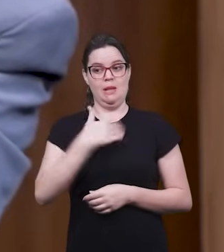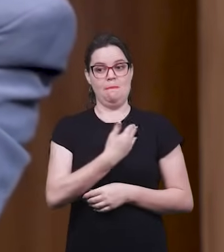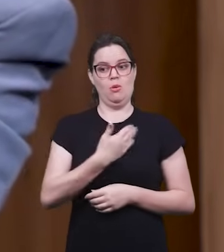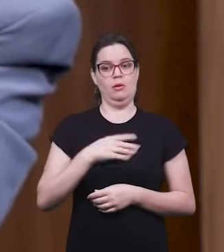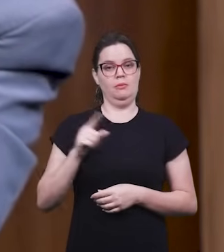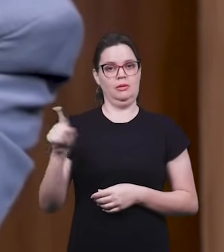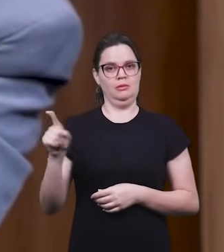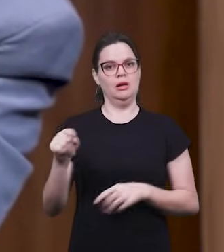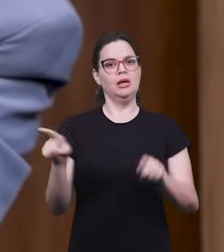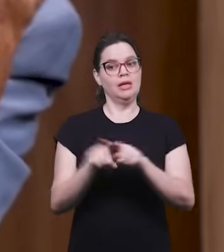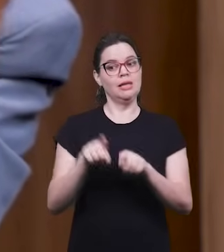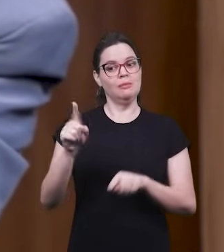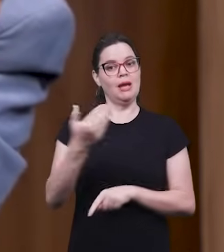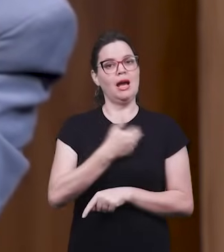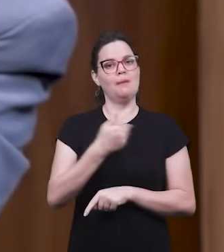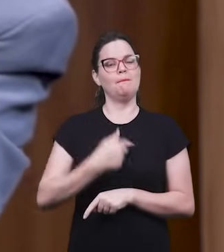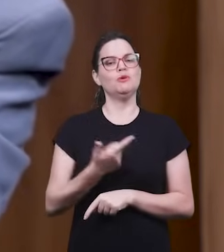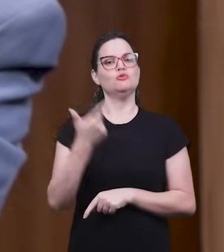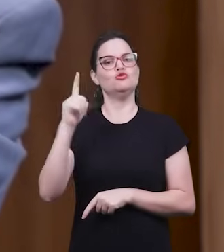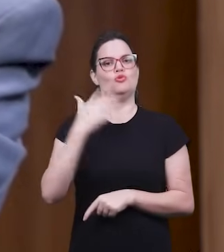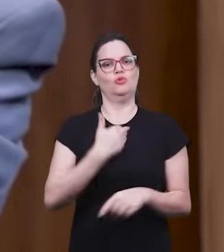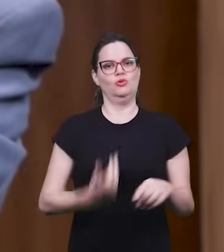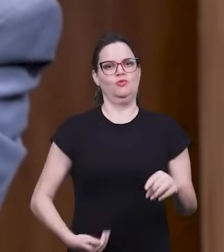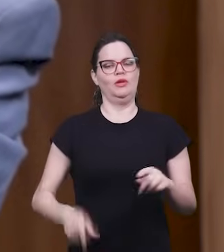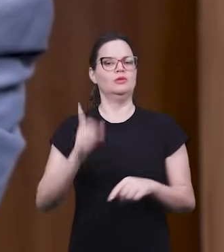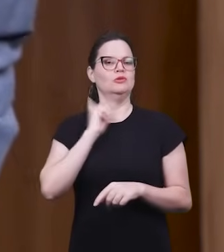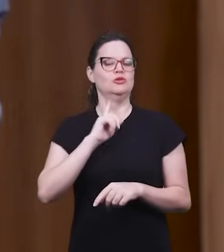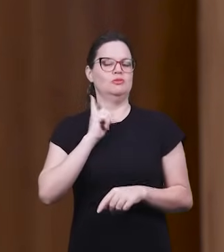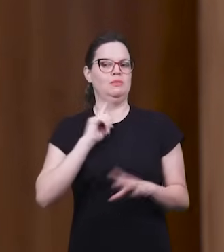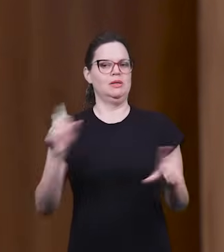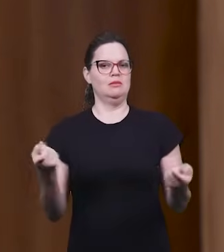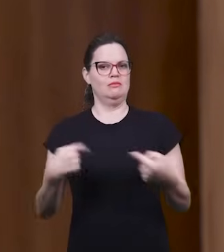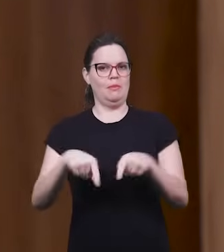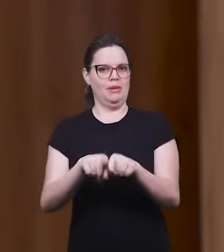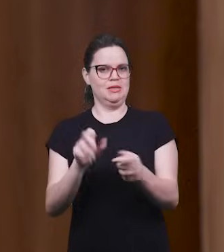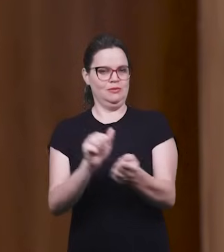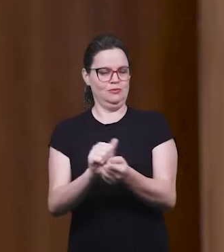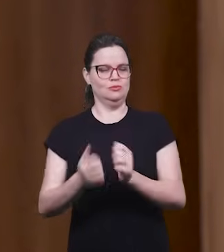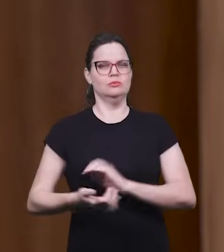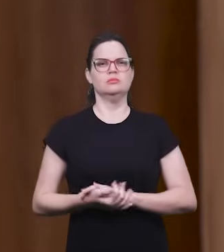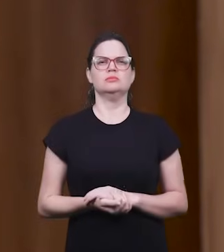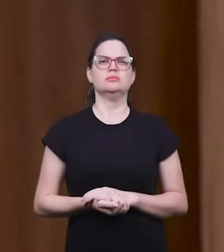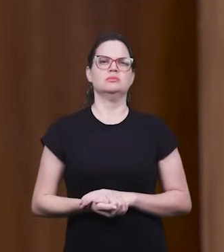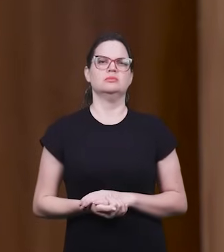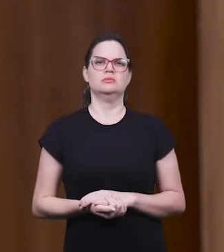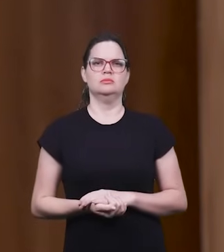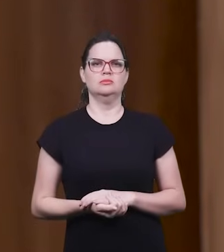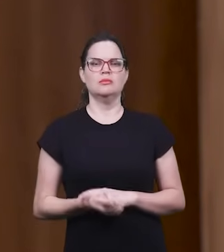chefe, que tinha sido governador do estado de Minas. Então ele era muito ligado. Aí,